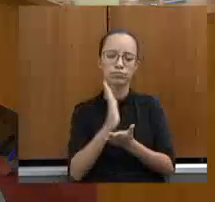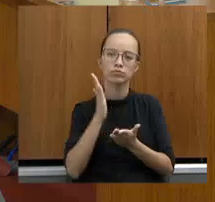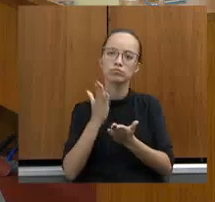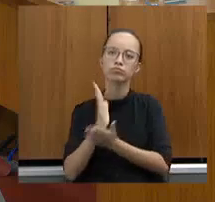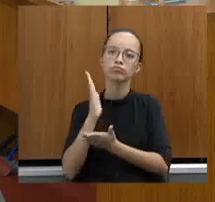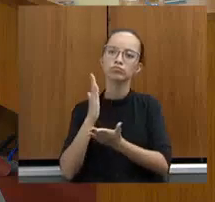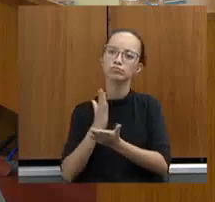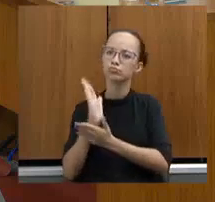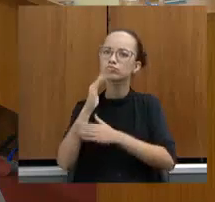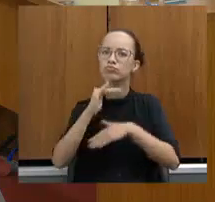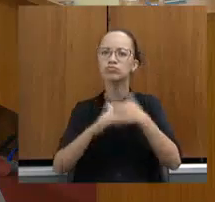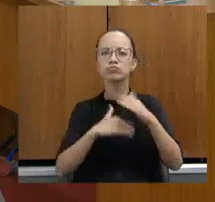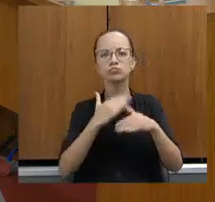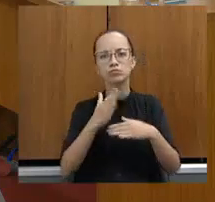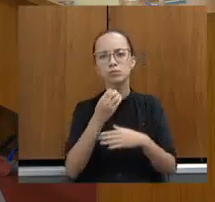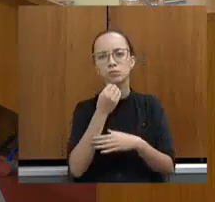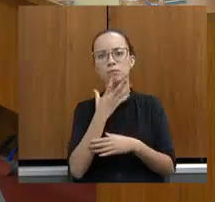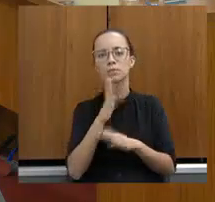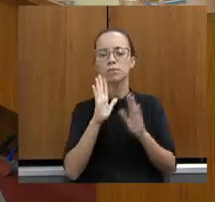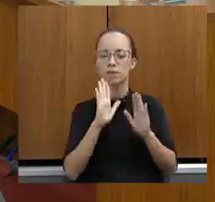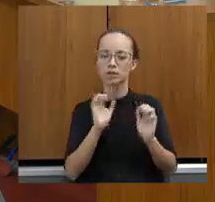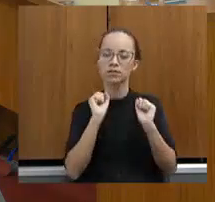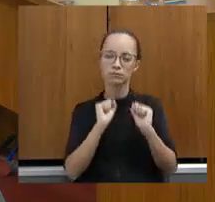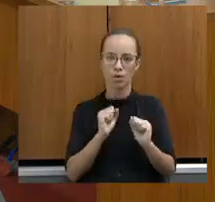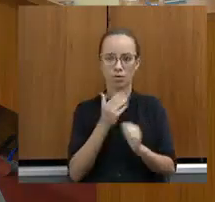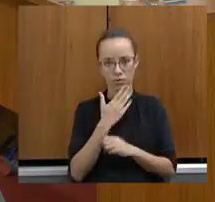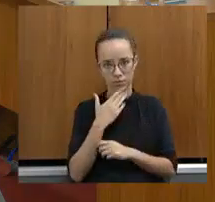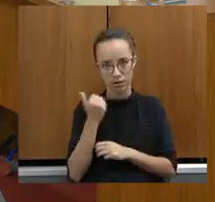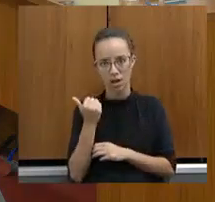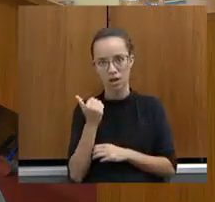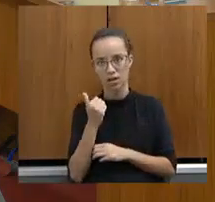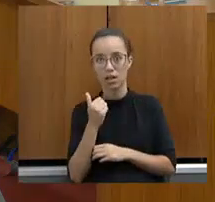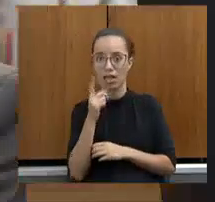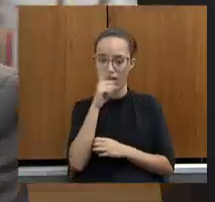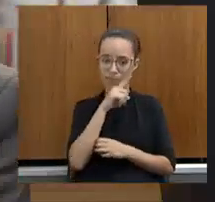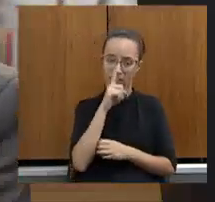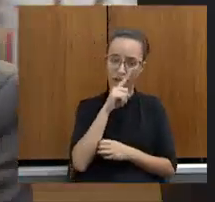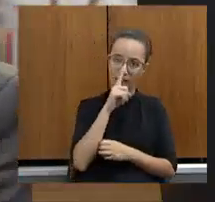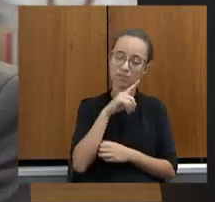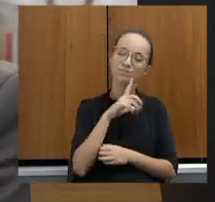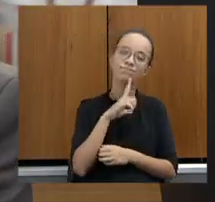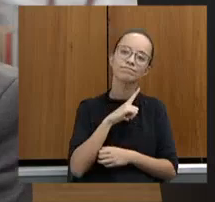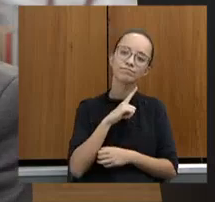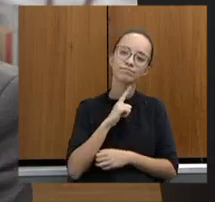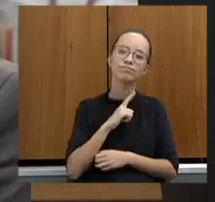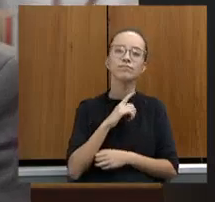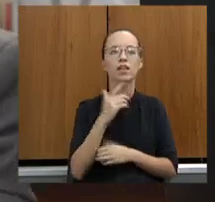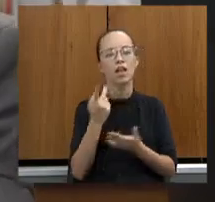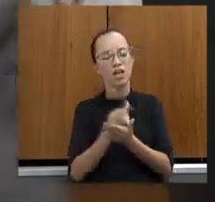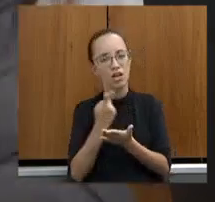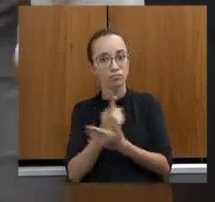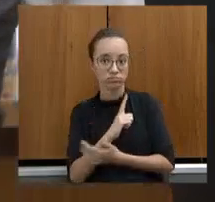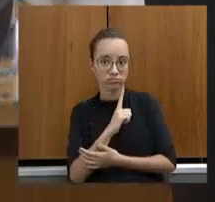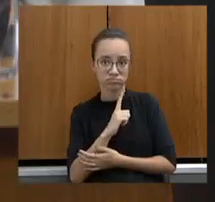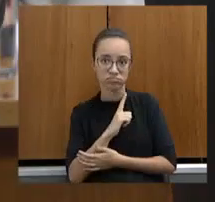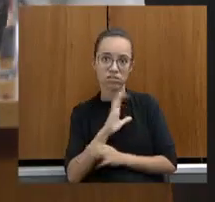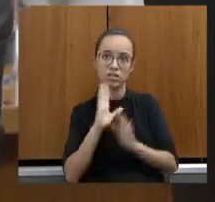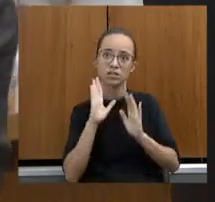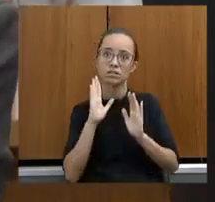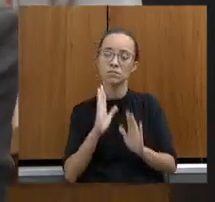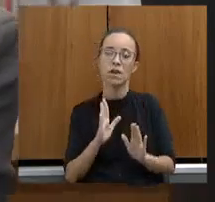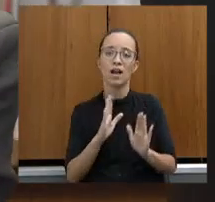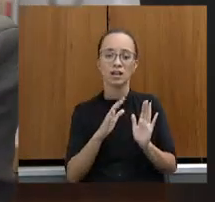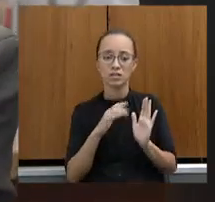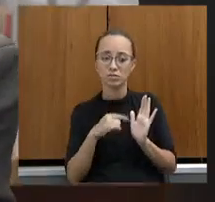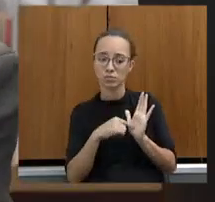avançou bem e pode melhorar não significa que não tem falhas não tem erro tem várias tem erros mas quando a gente apontar aqui